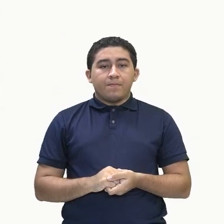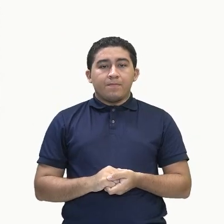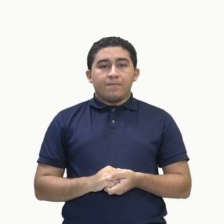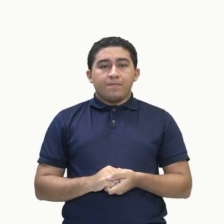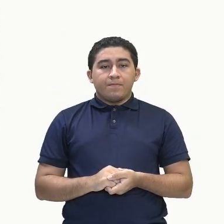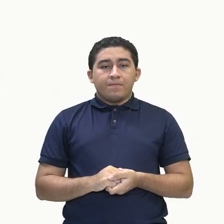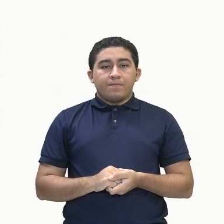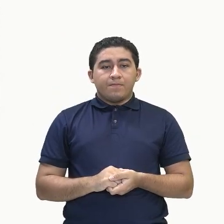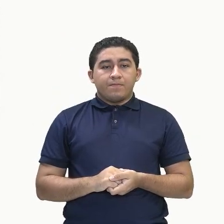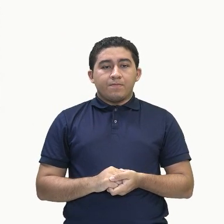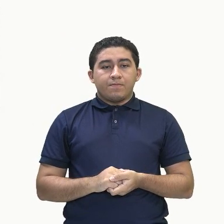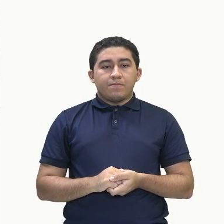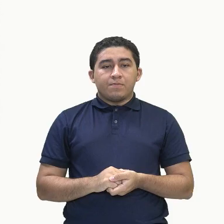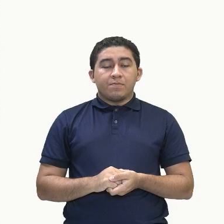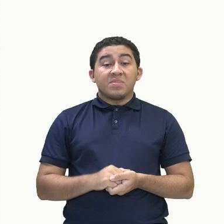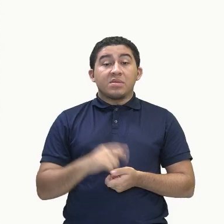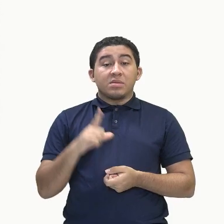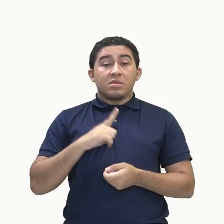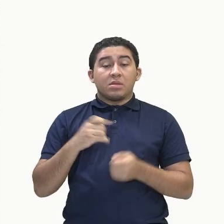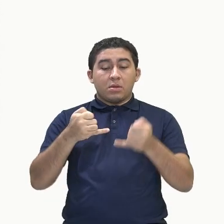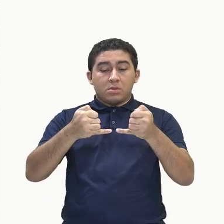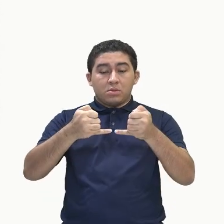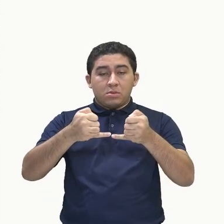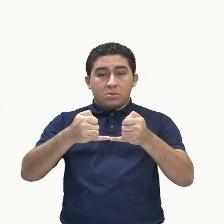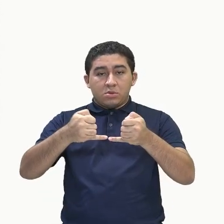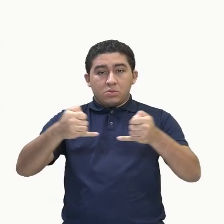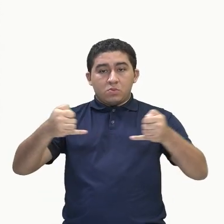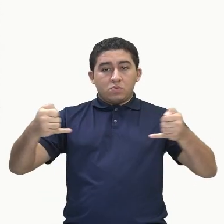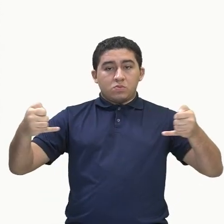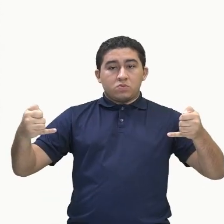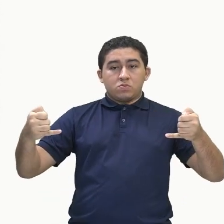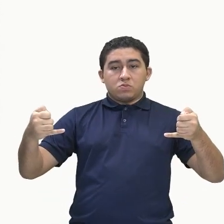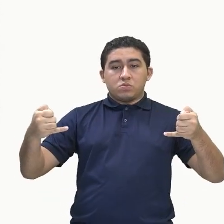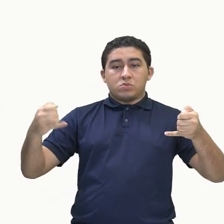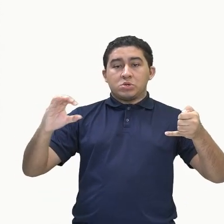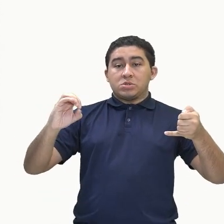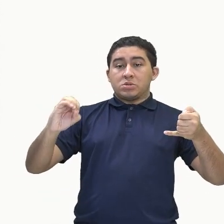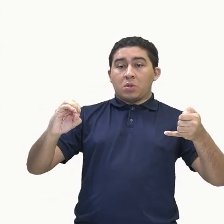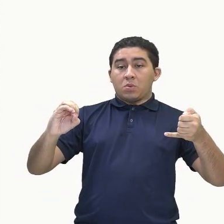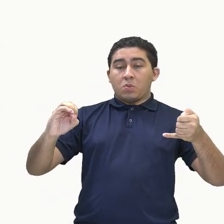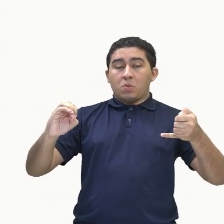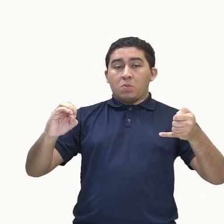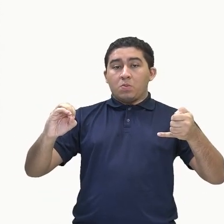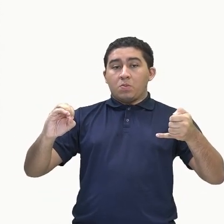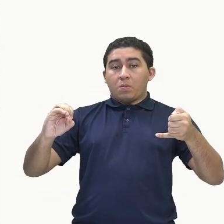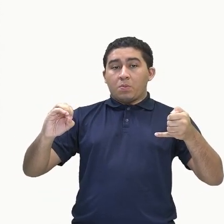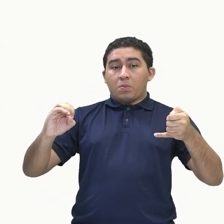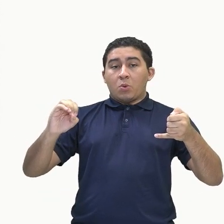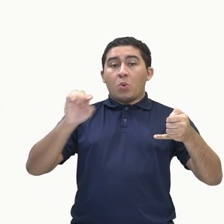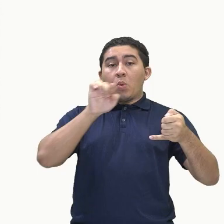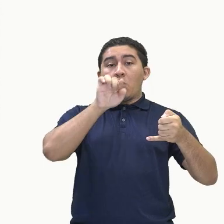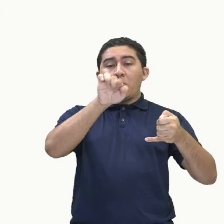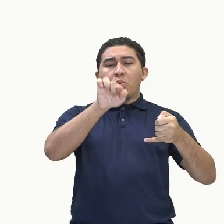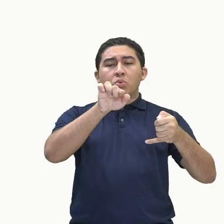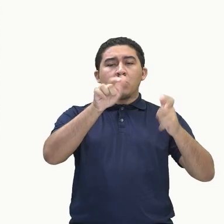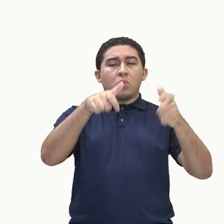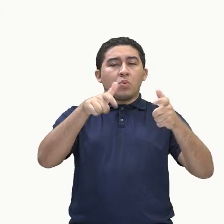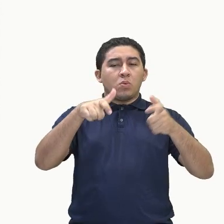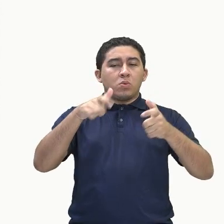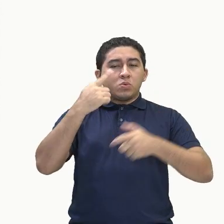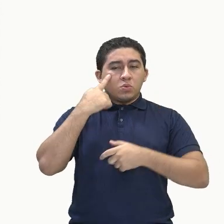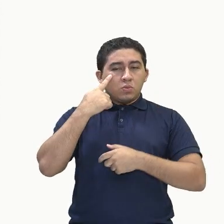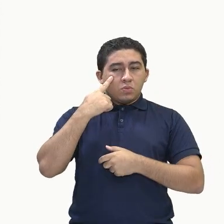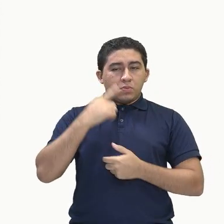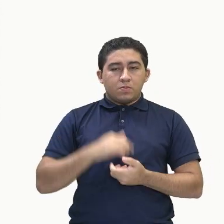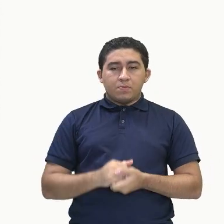do Equador, olha, a 0 grau, tá bom? E aí eu vou observar esse ponto aqui. Ele está, olha, deixa eu botar aqui traçado